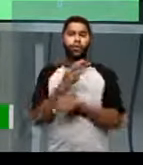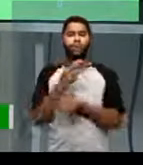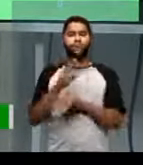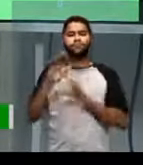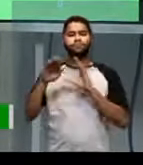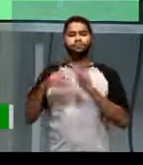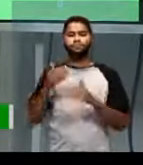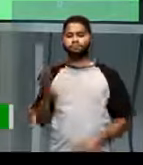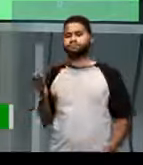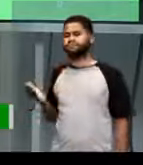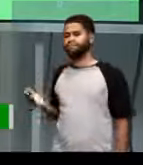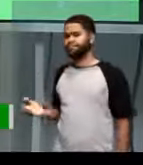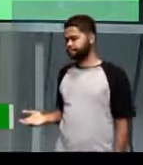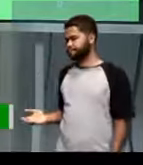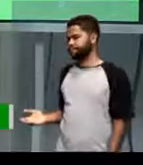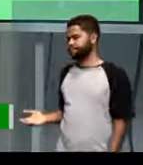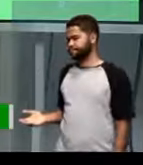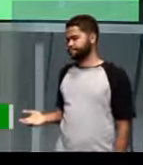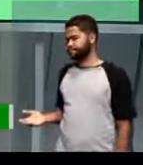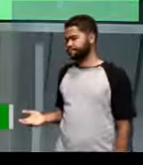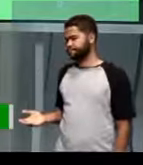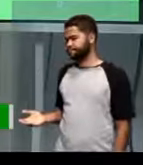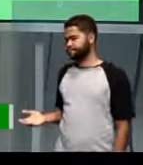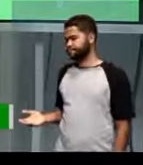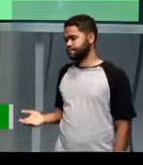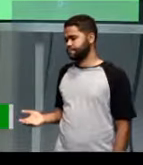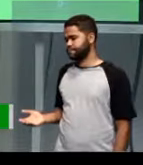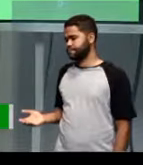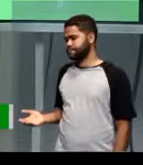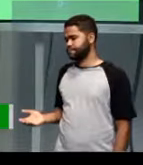mensagem para o nosso WhatsApp no número 31